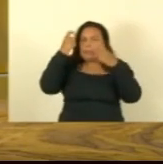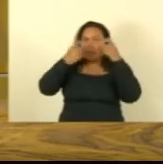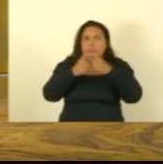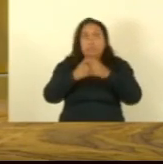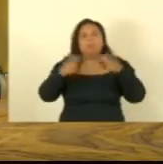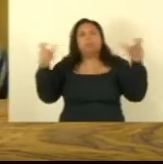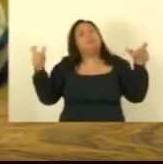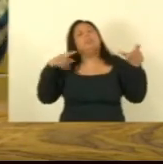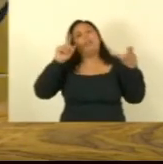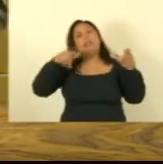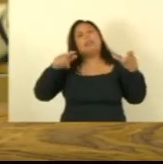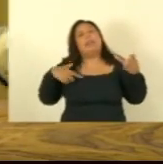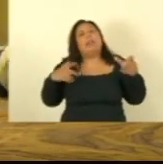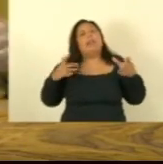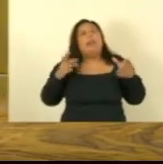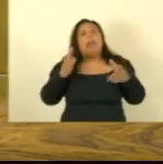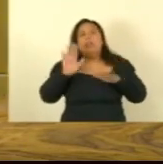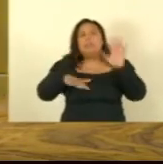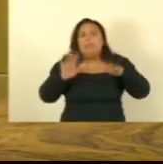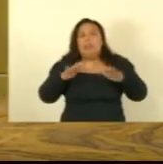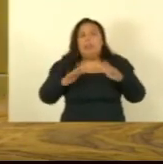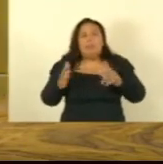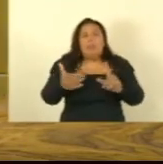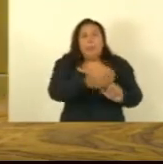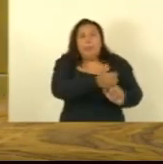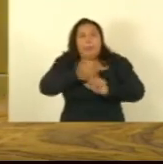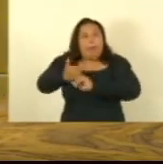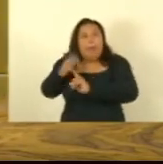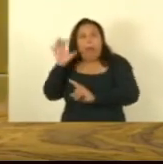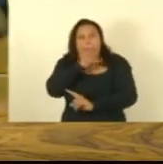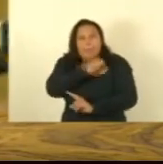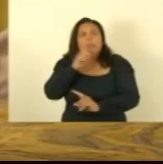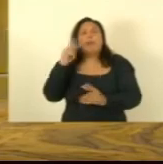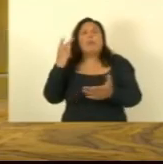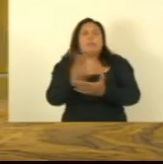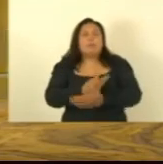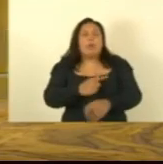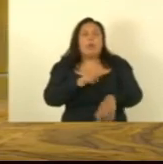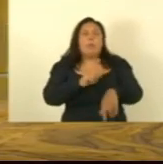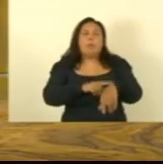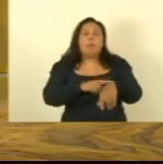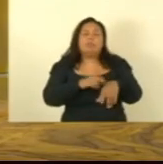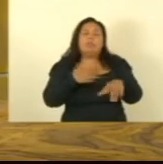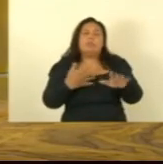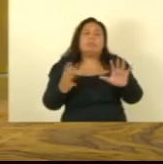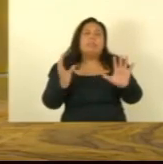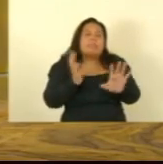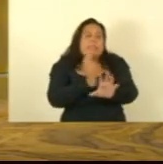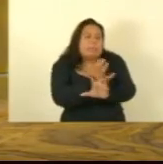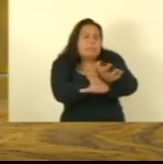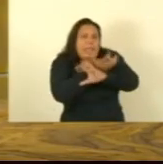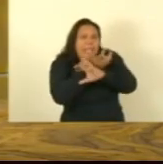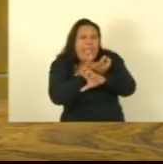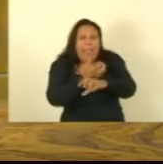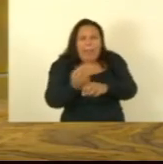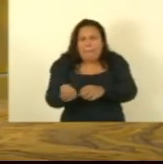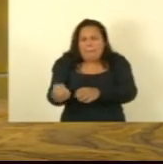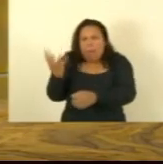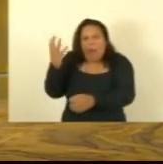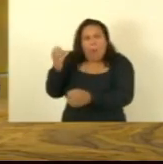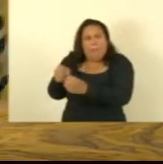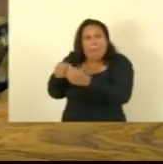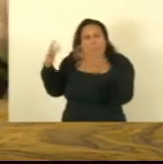grande, onde até sequestro relâmpago aconteceu no período da seca, onde bombas,